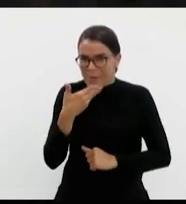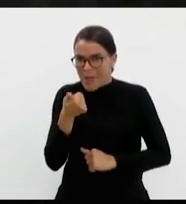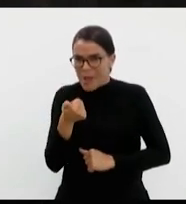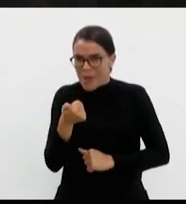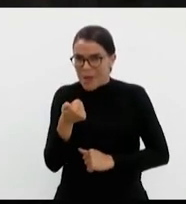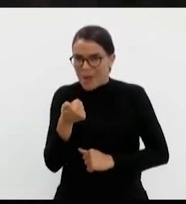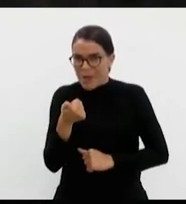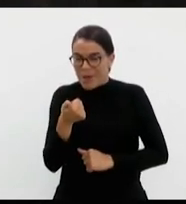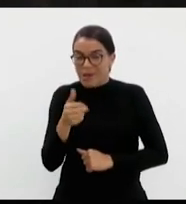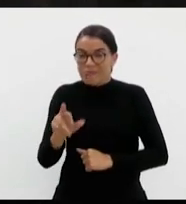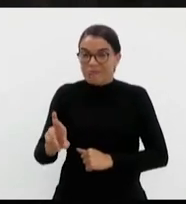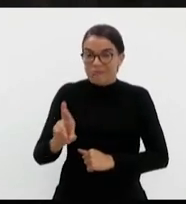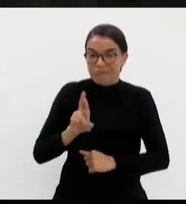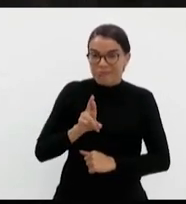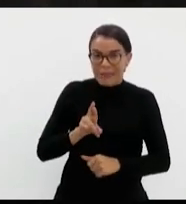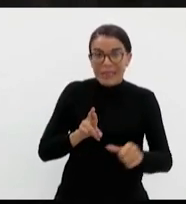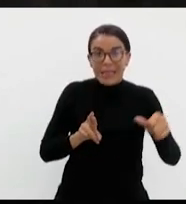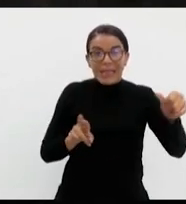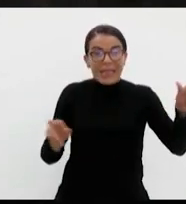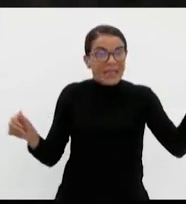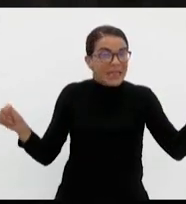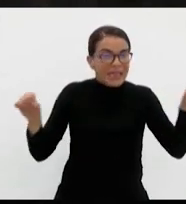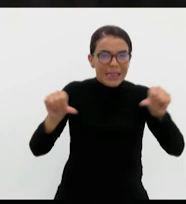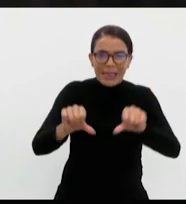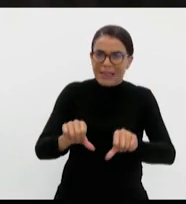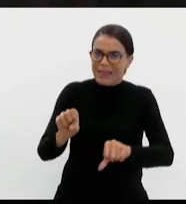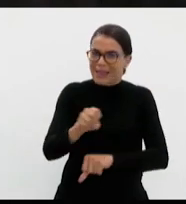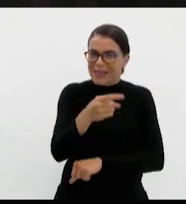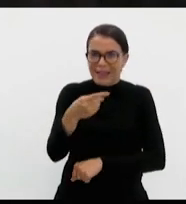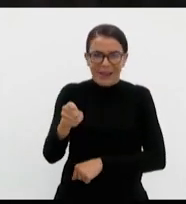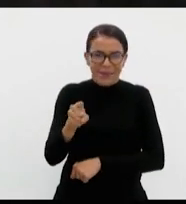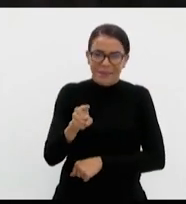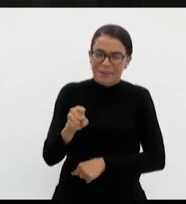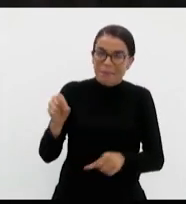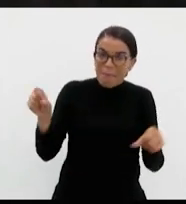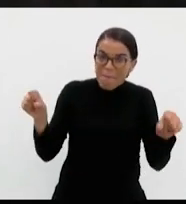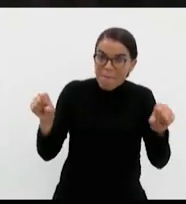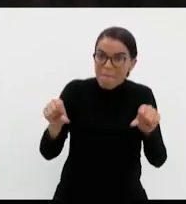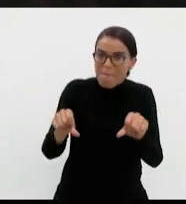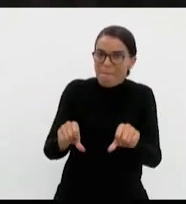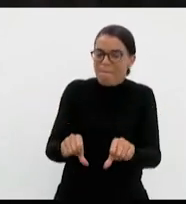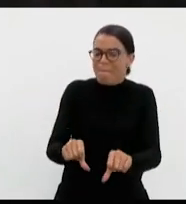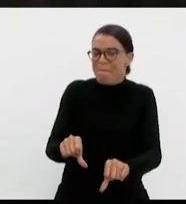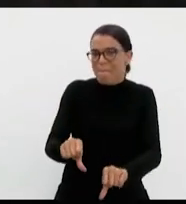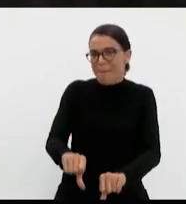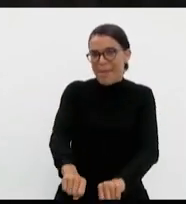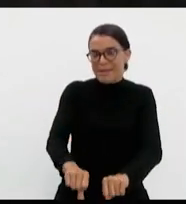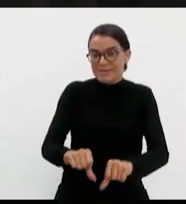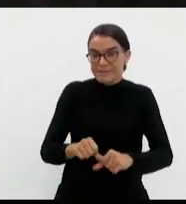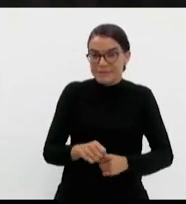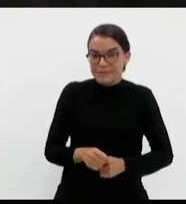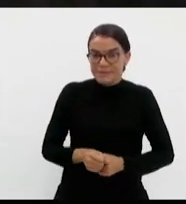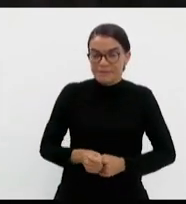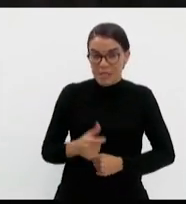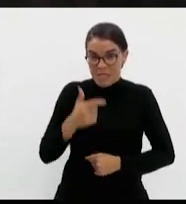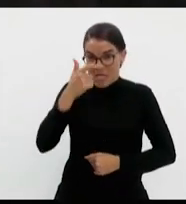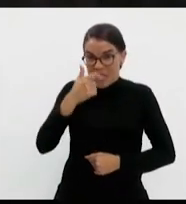A resposta é não! Piorou e muito. Eu recebo